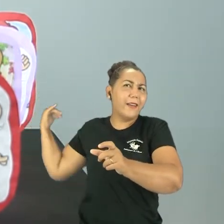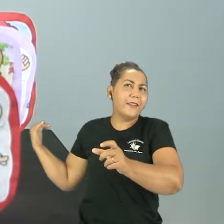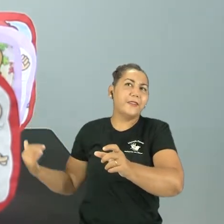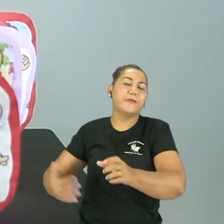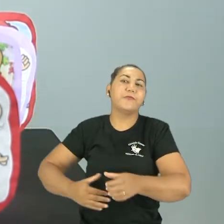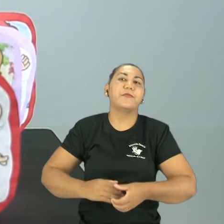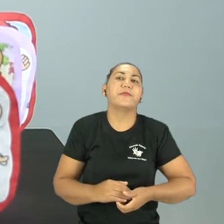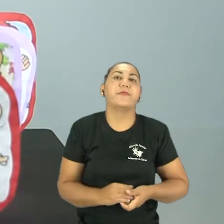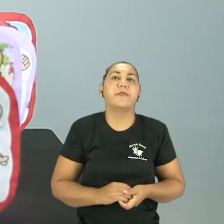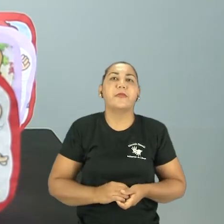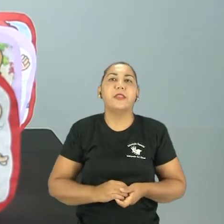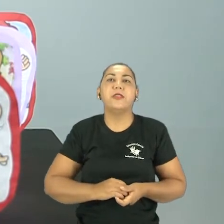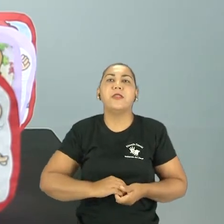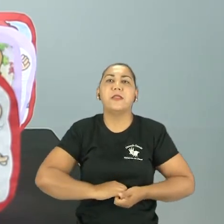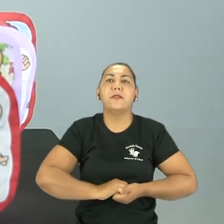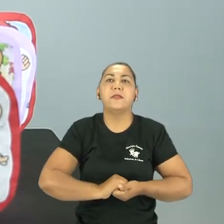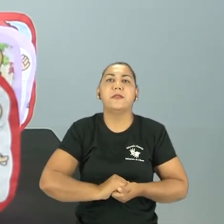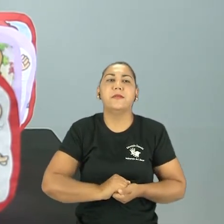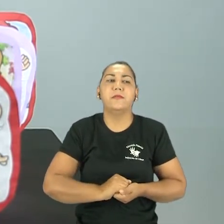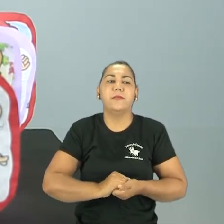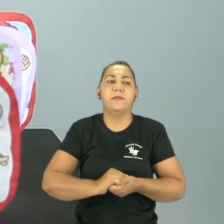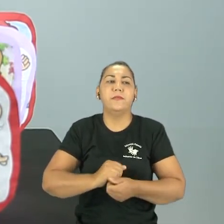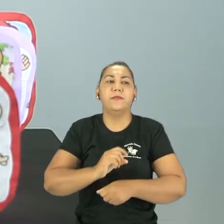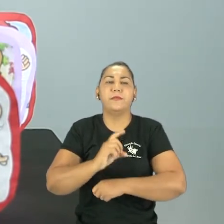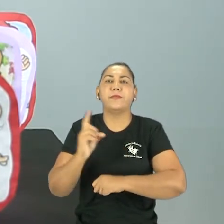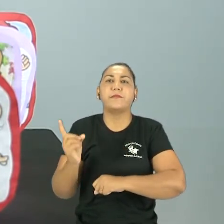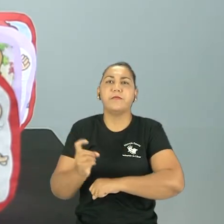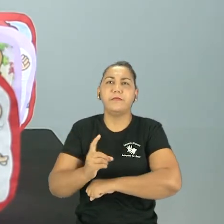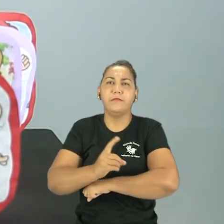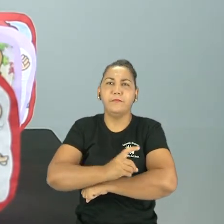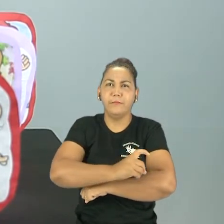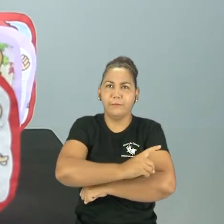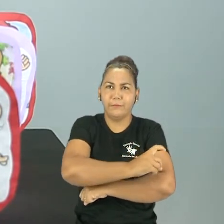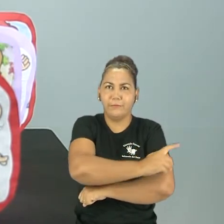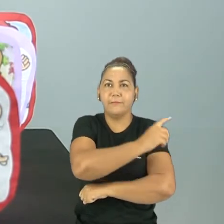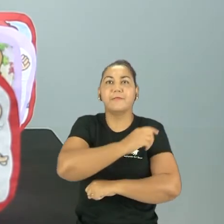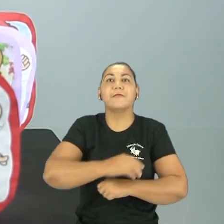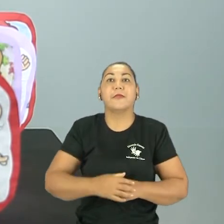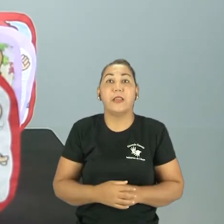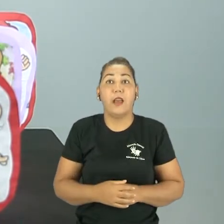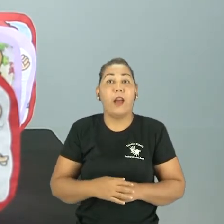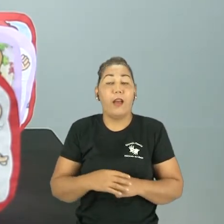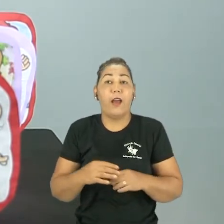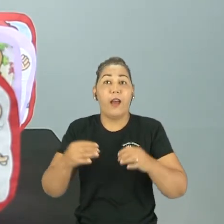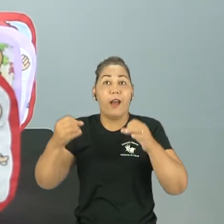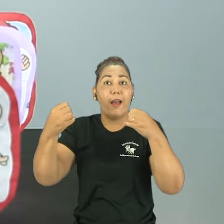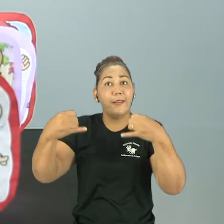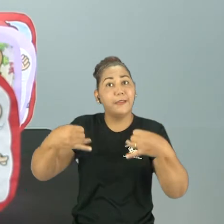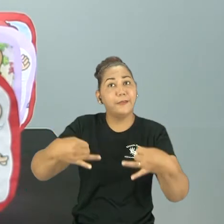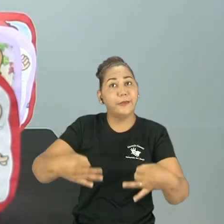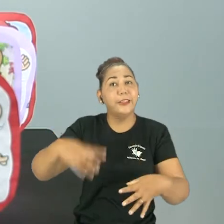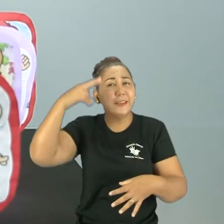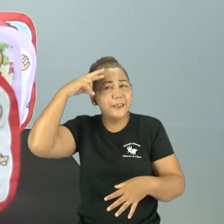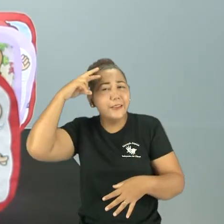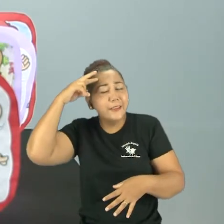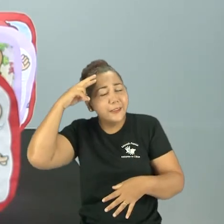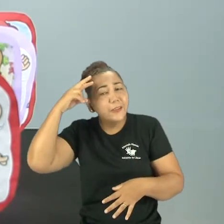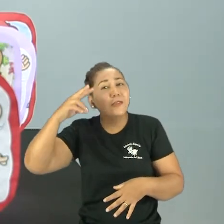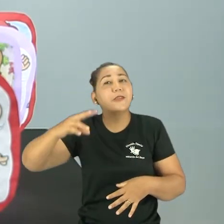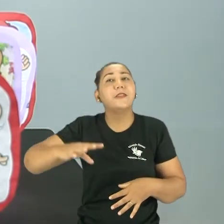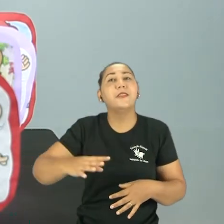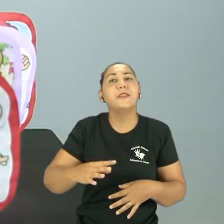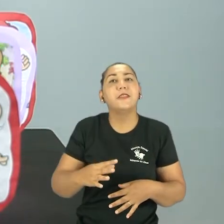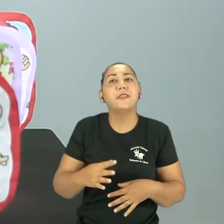Horácio. Inclusive, ele é um dinossauro. Que ele fala lá na historinha de coisas de hoje.